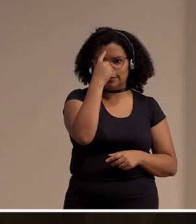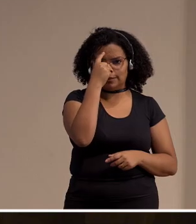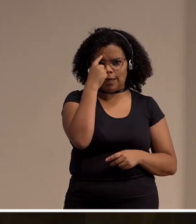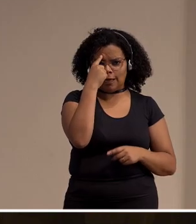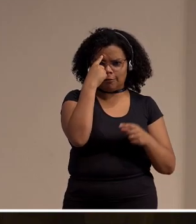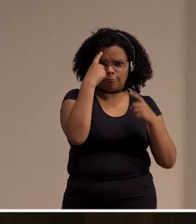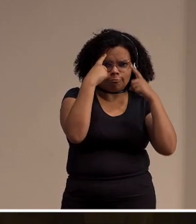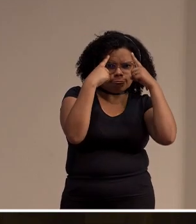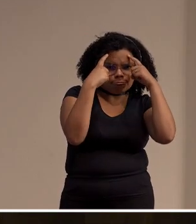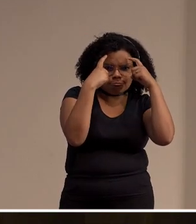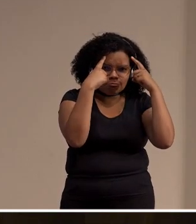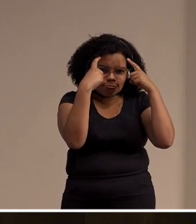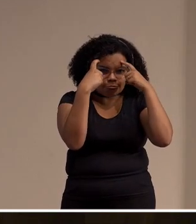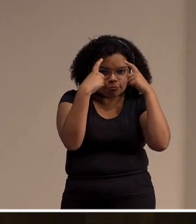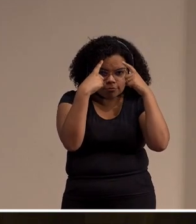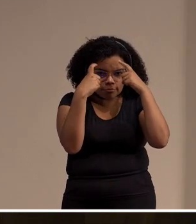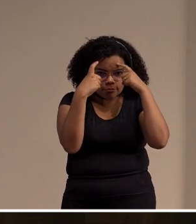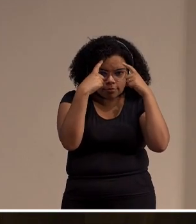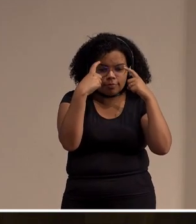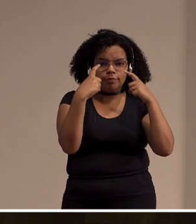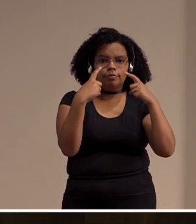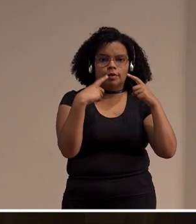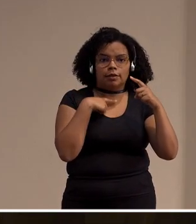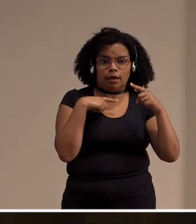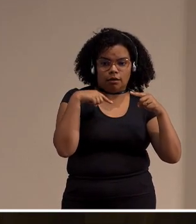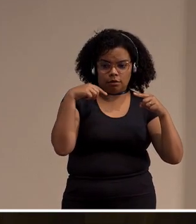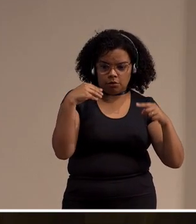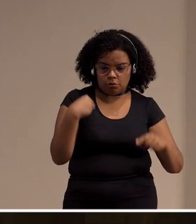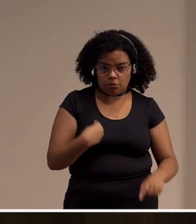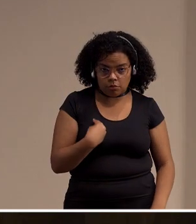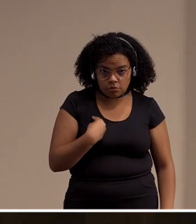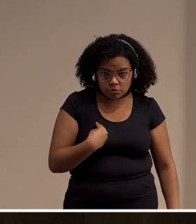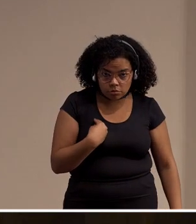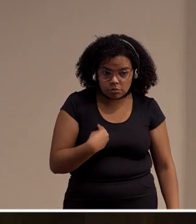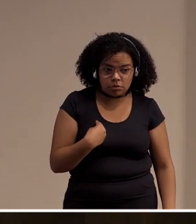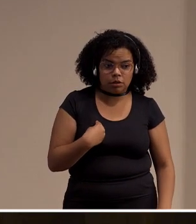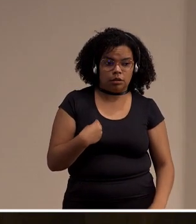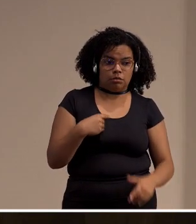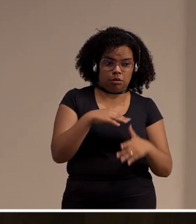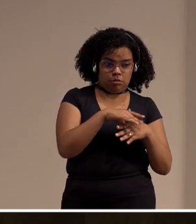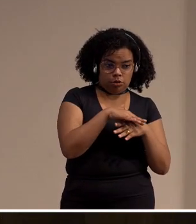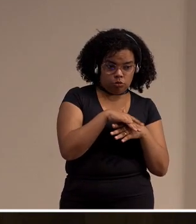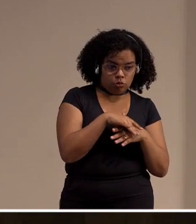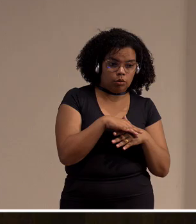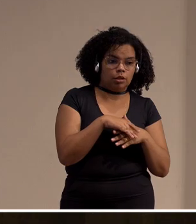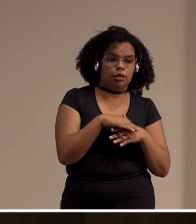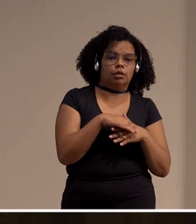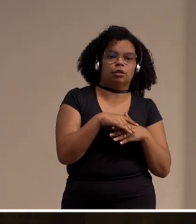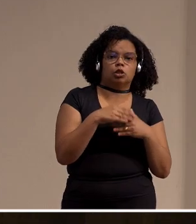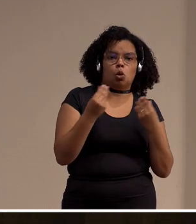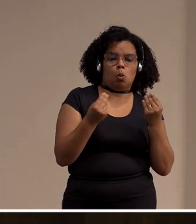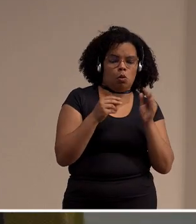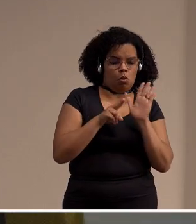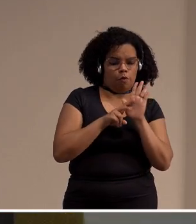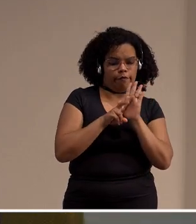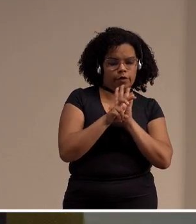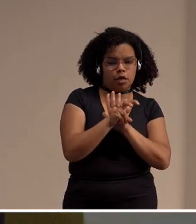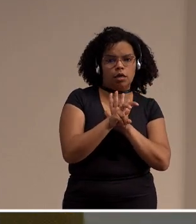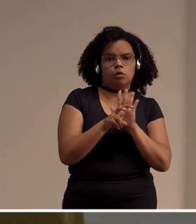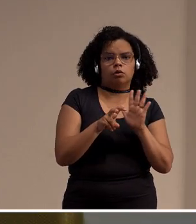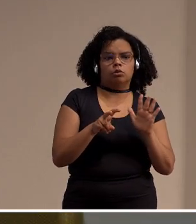conspiração profunda que assola o presente através das doenças, e as doenças como o vírus, né,